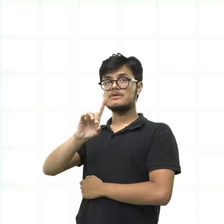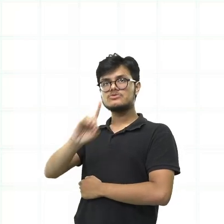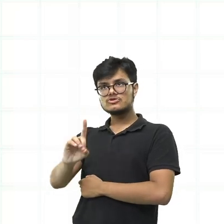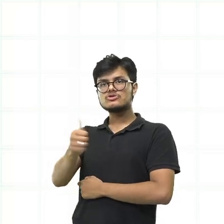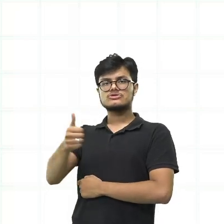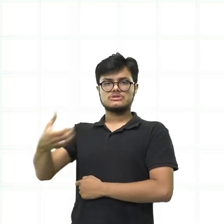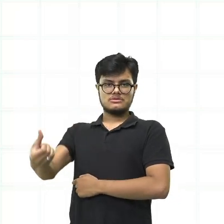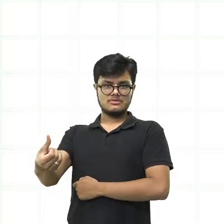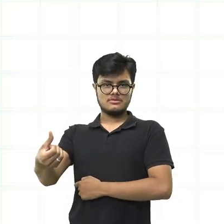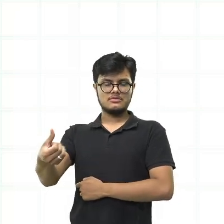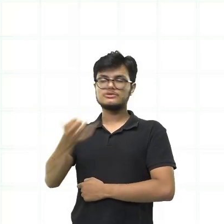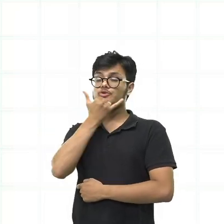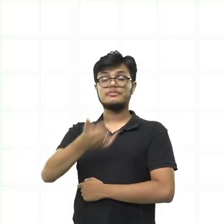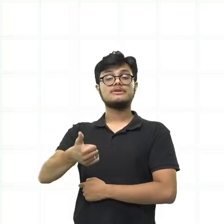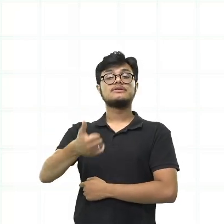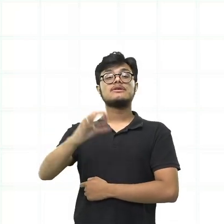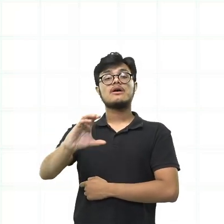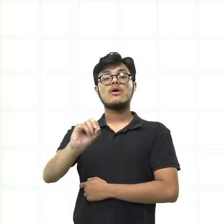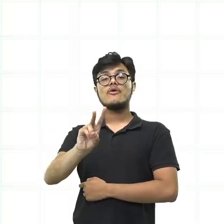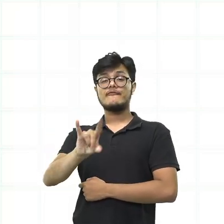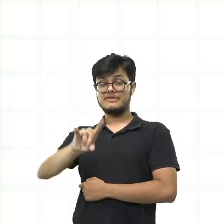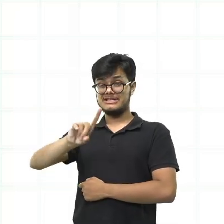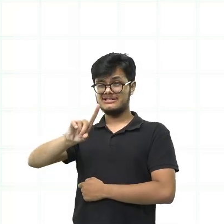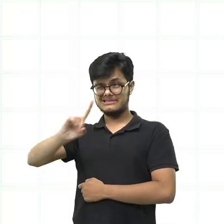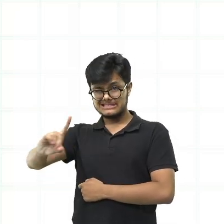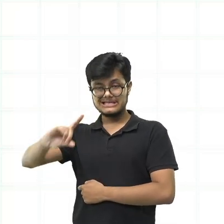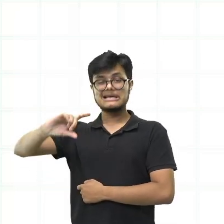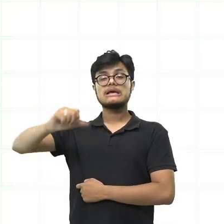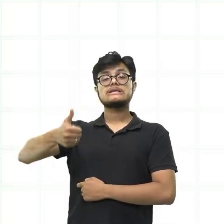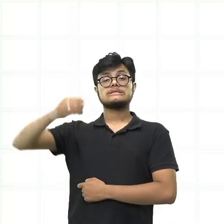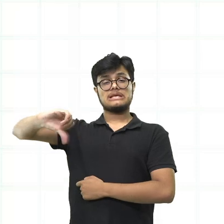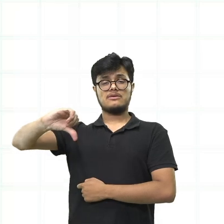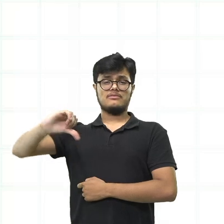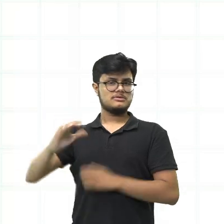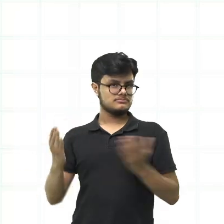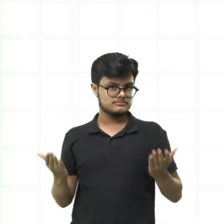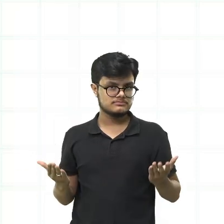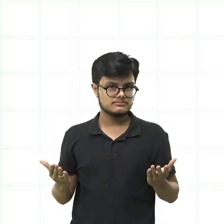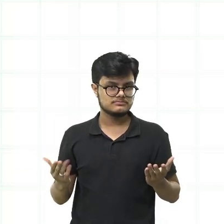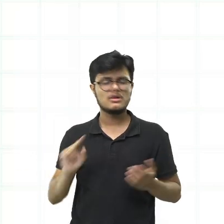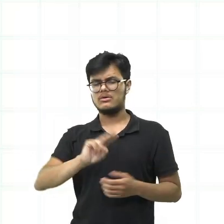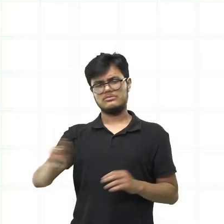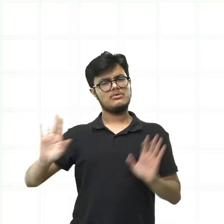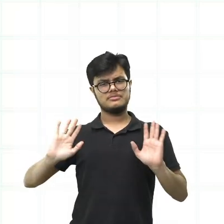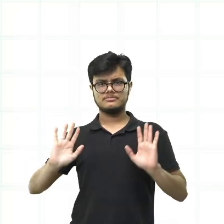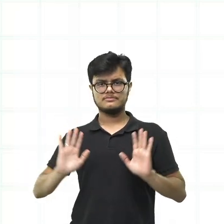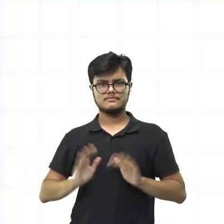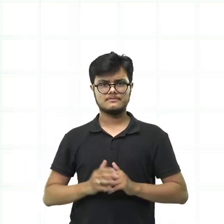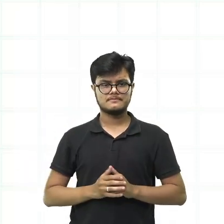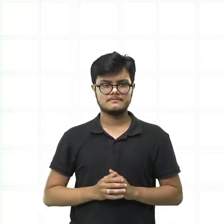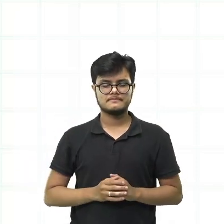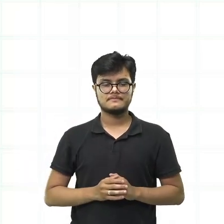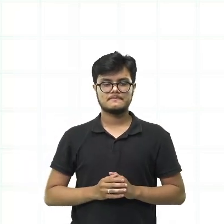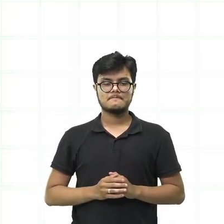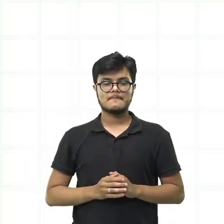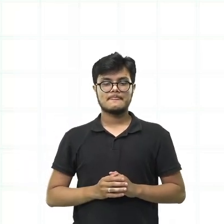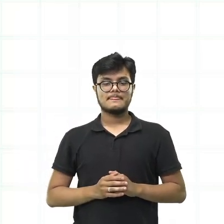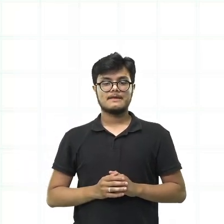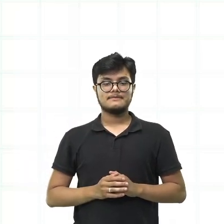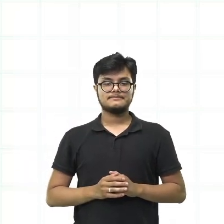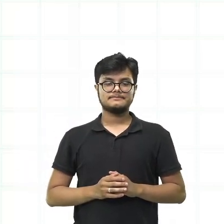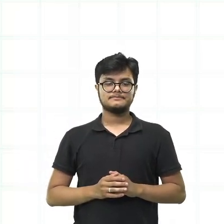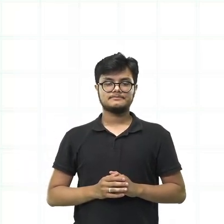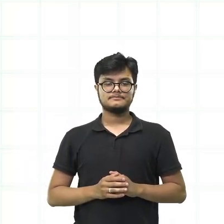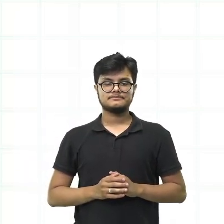fato, tá? Isso aconteceu, é real. O nome da doença é Covid-19. E aí eu já tenho